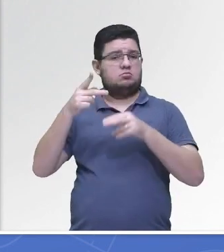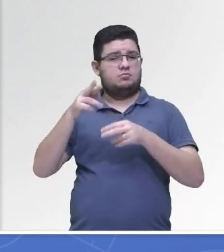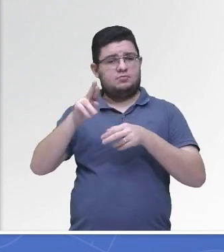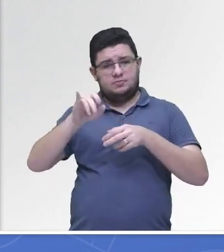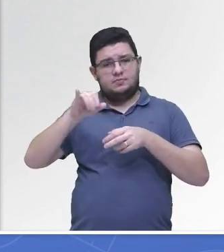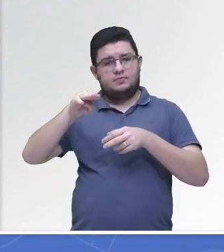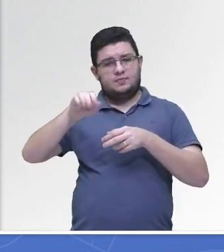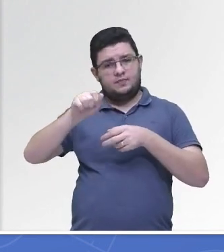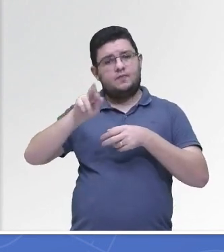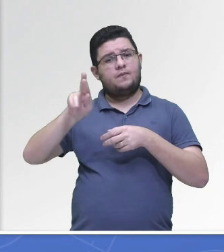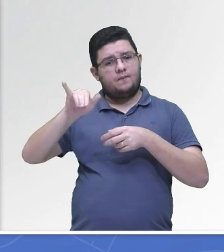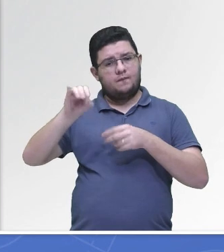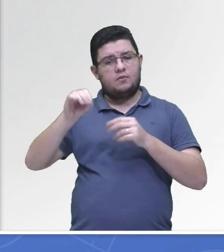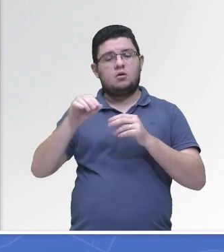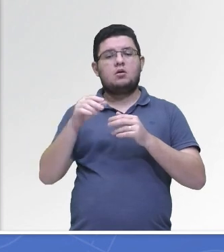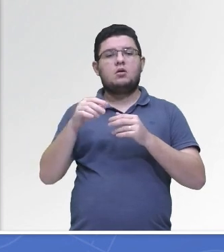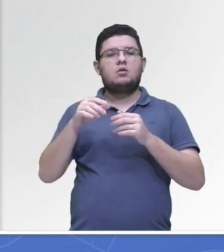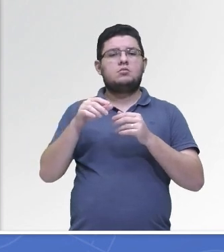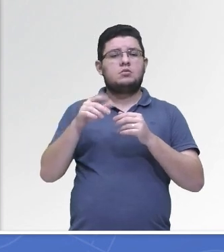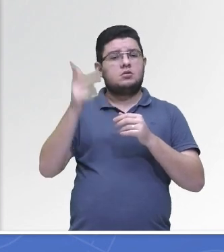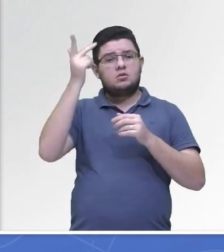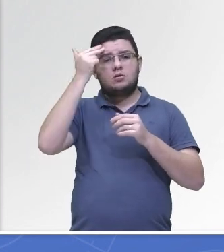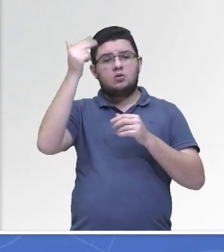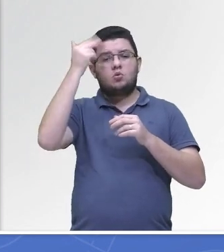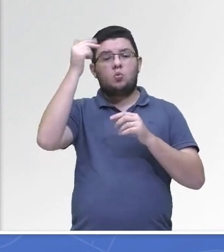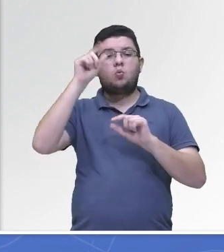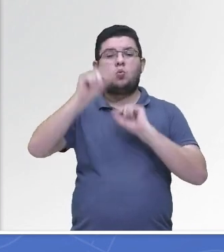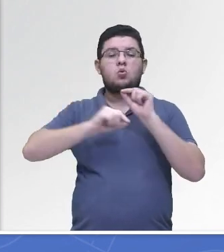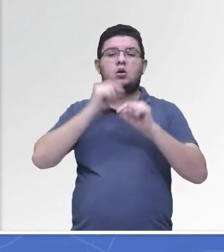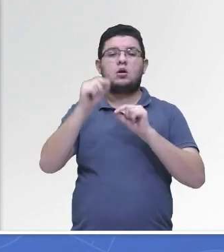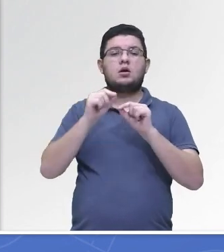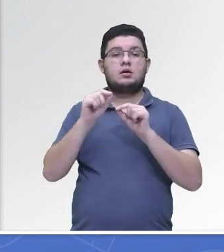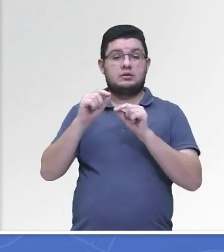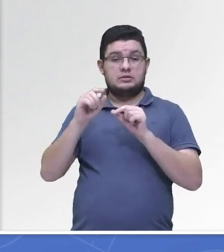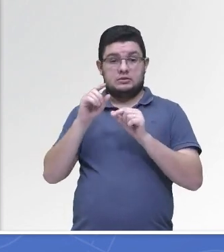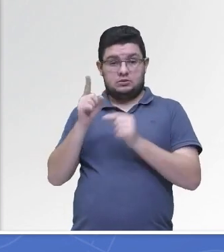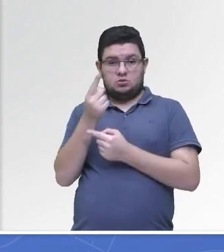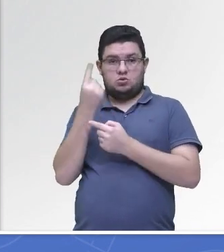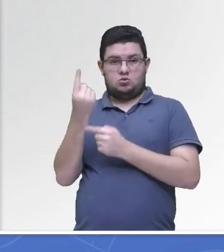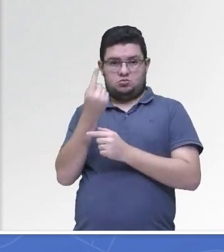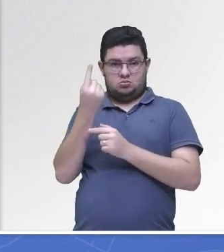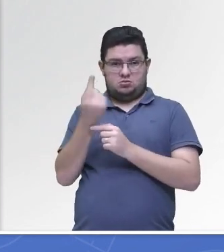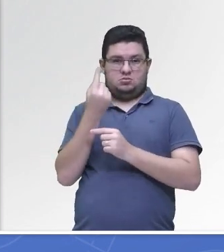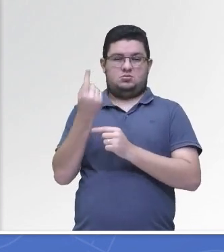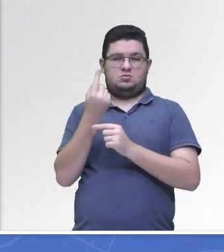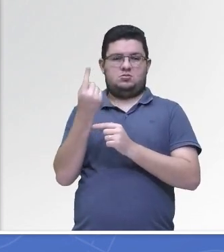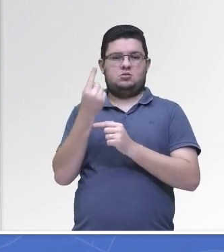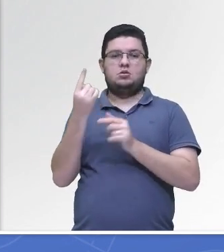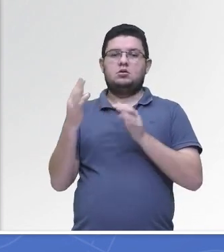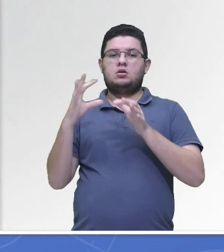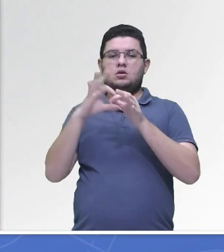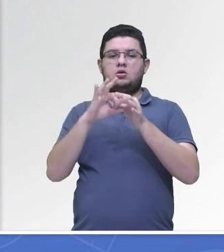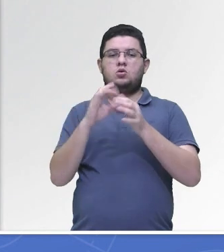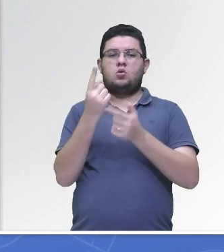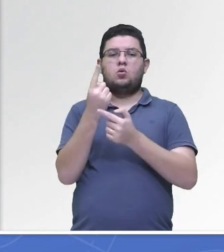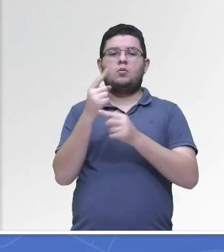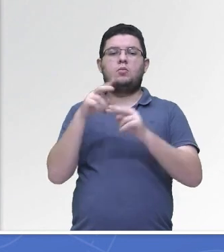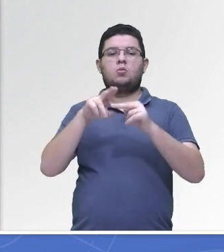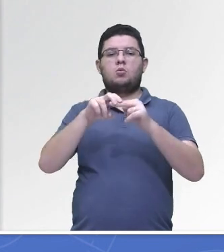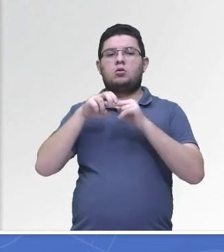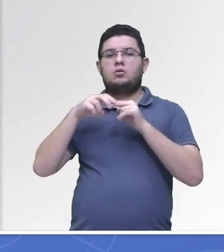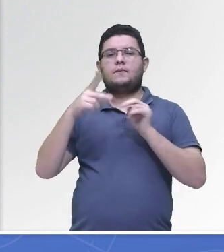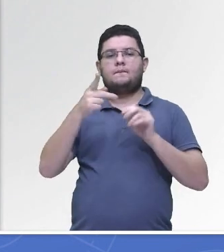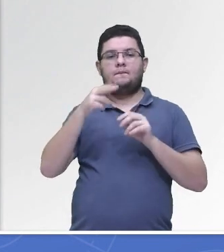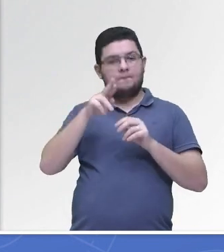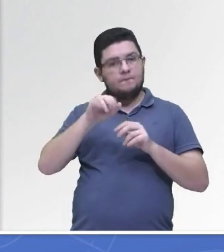pontas são carbonos primários, primário e primário. Esses aqui são